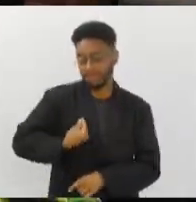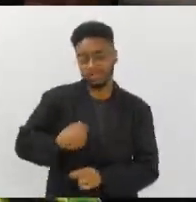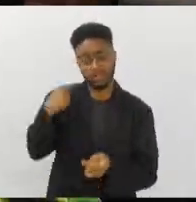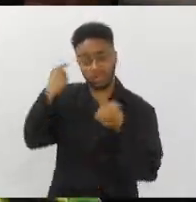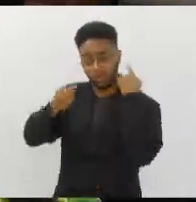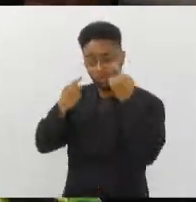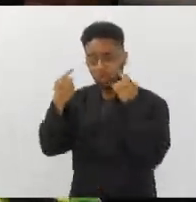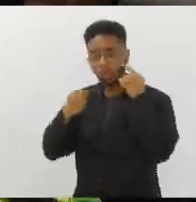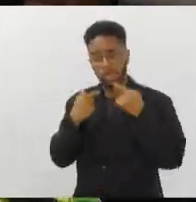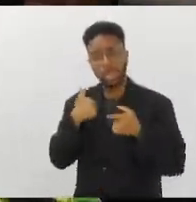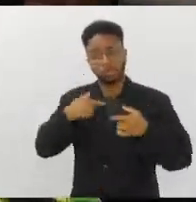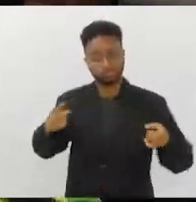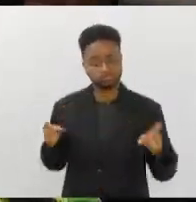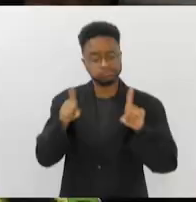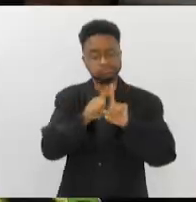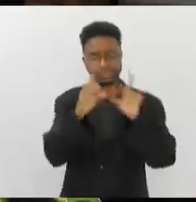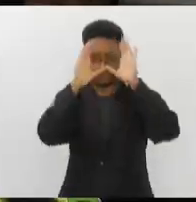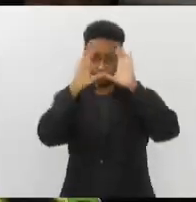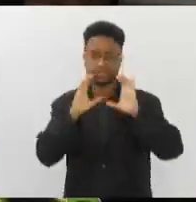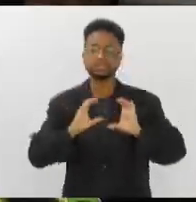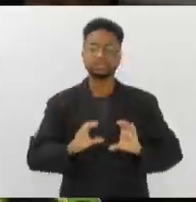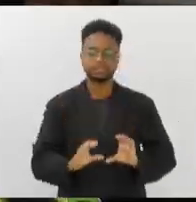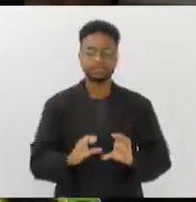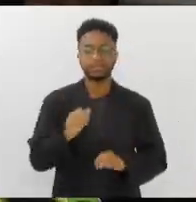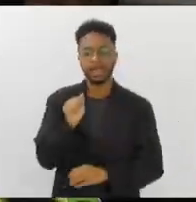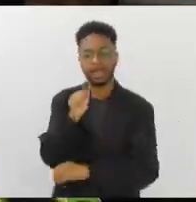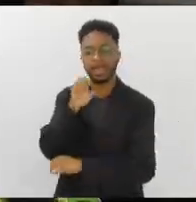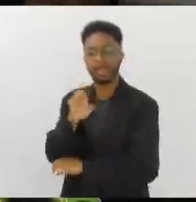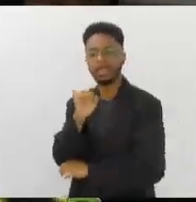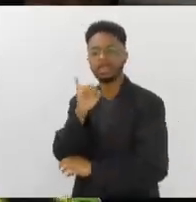loucura, eu sou mais um cidadão. Agora!